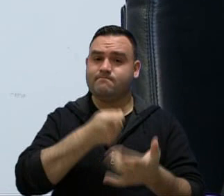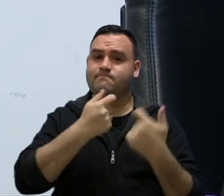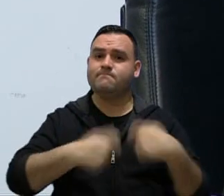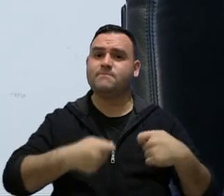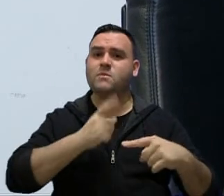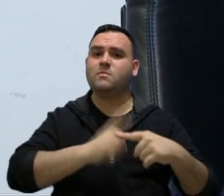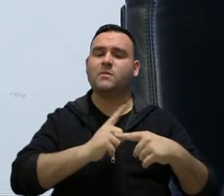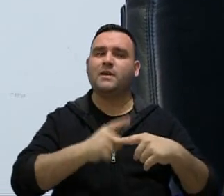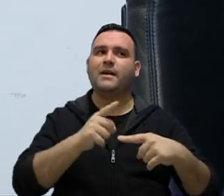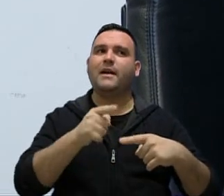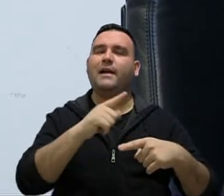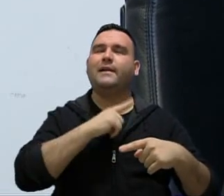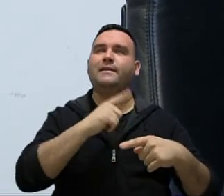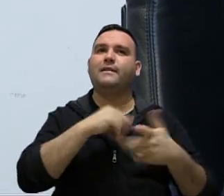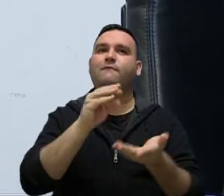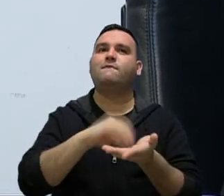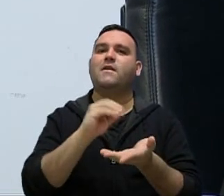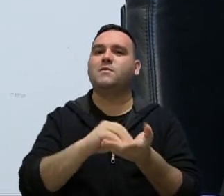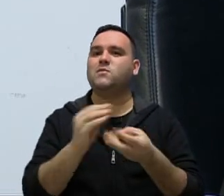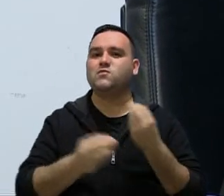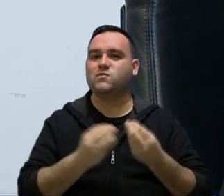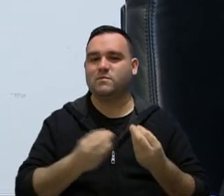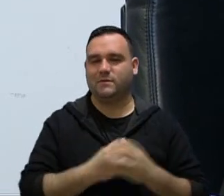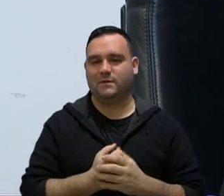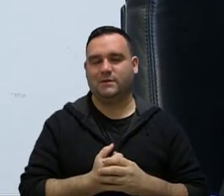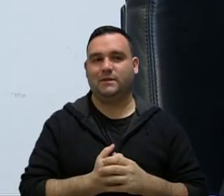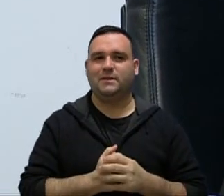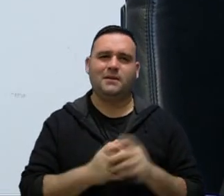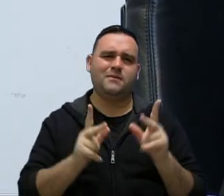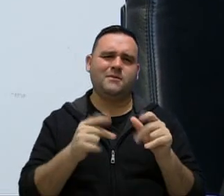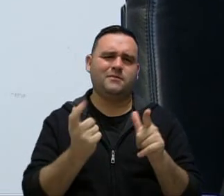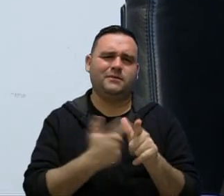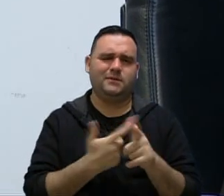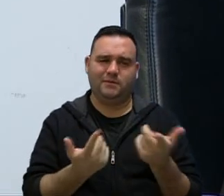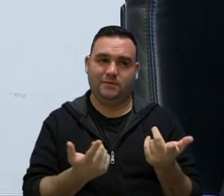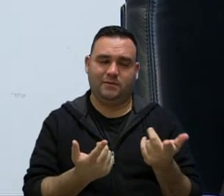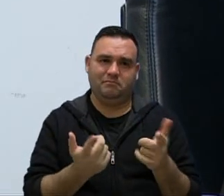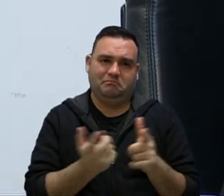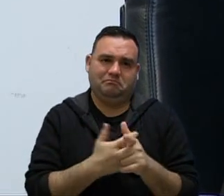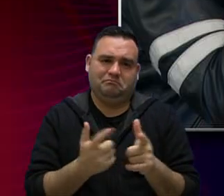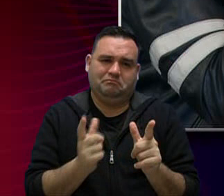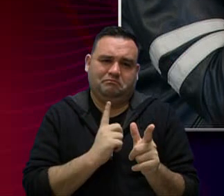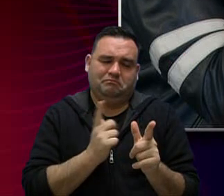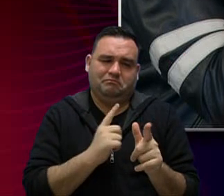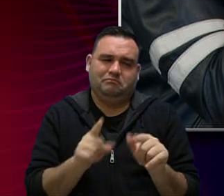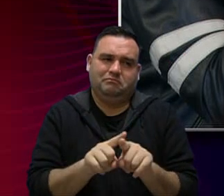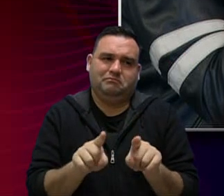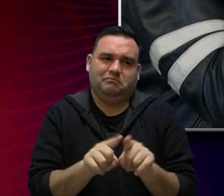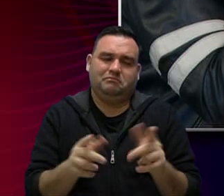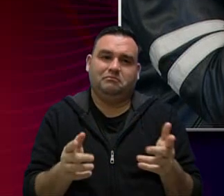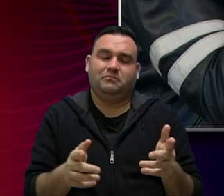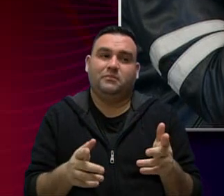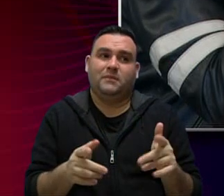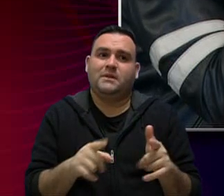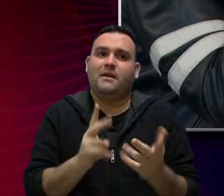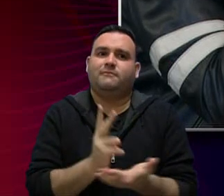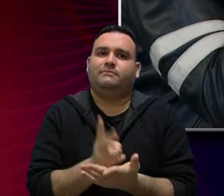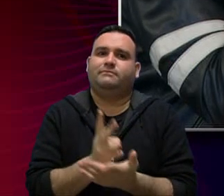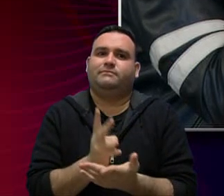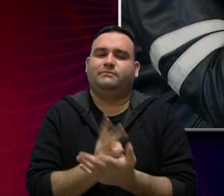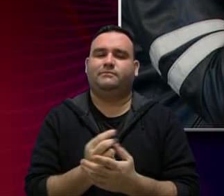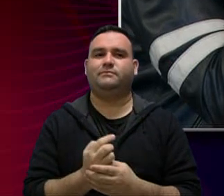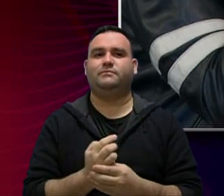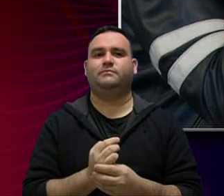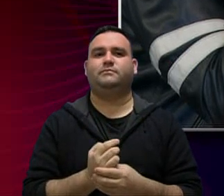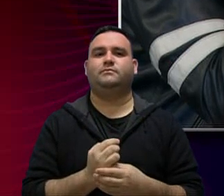para suprir a ter aquele buraco aquele rombo que ficou ali como de vida né a vida é sim muito e apliques